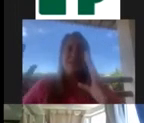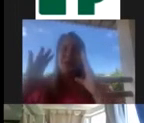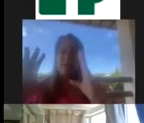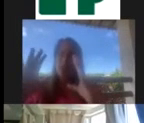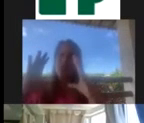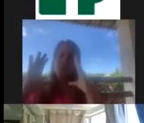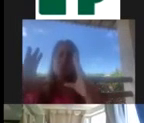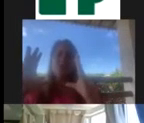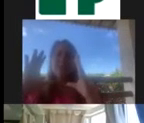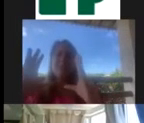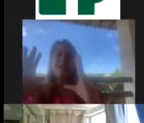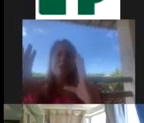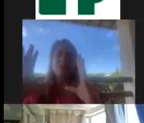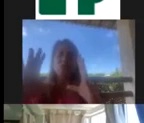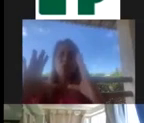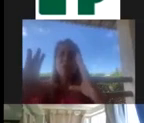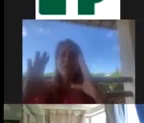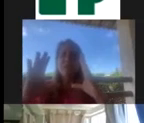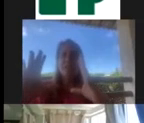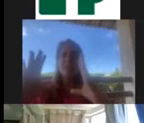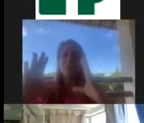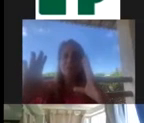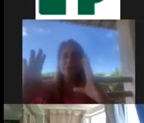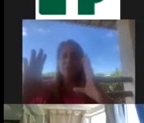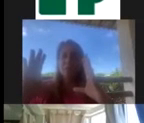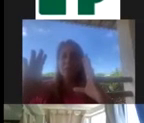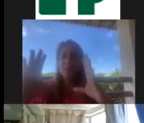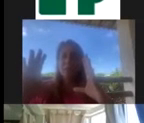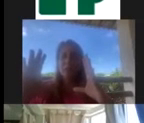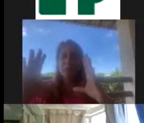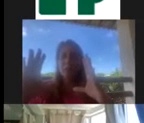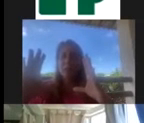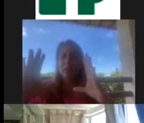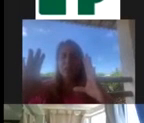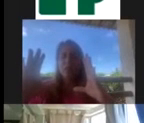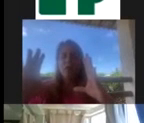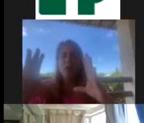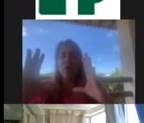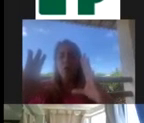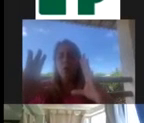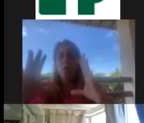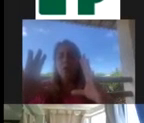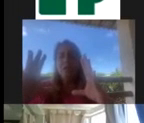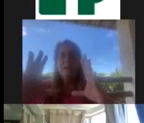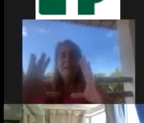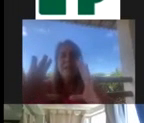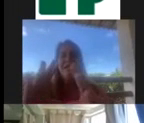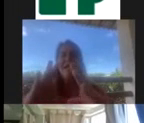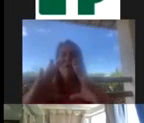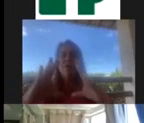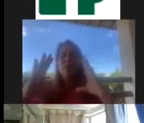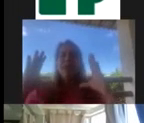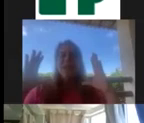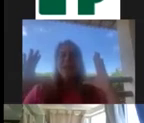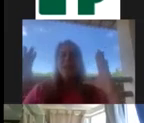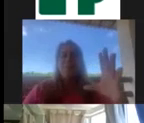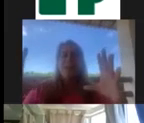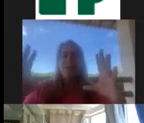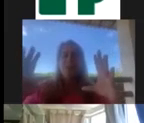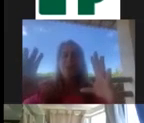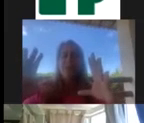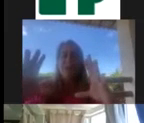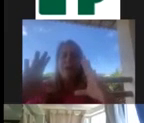ele vai acontecer ou na sua totalidade, todo na internet, né, ou, né, uma